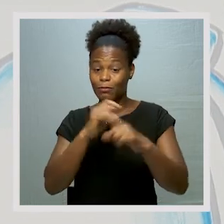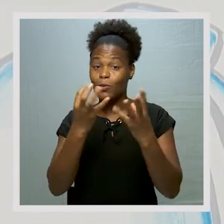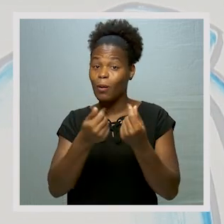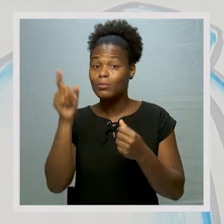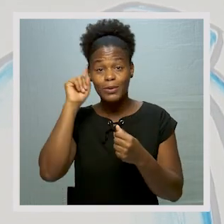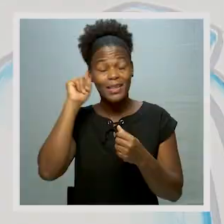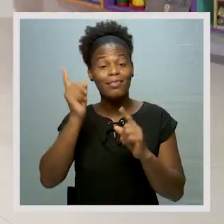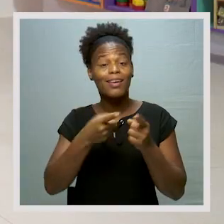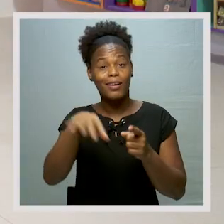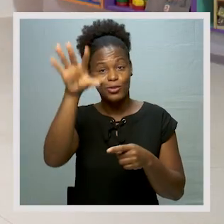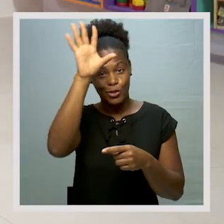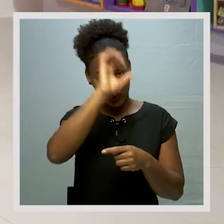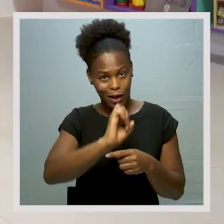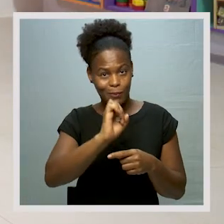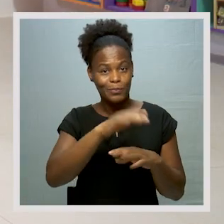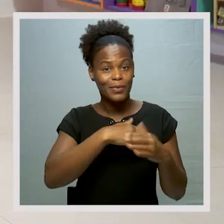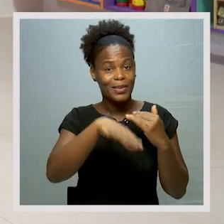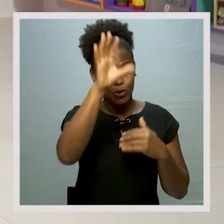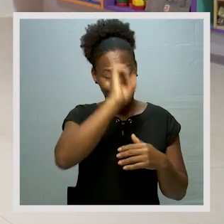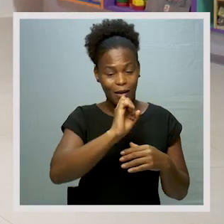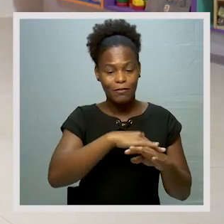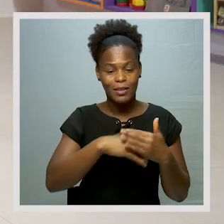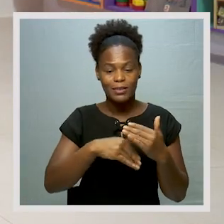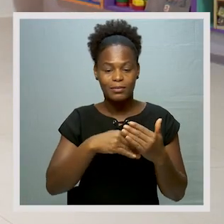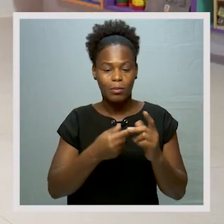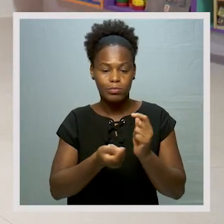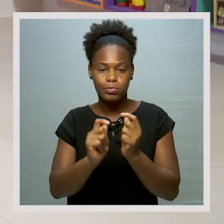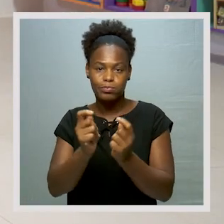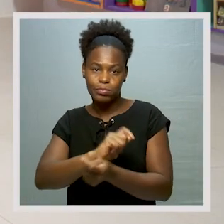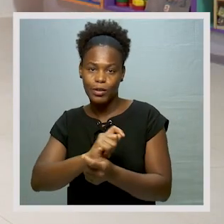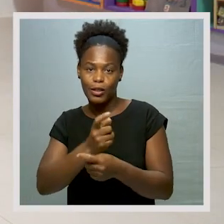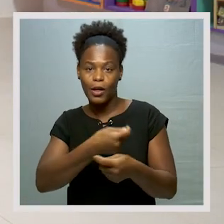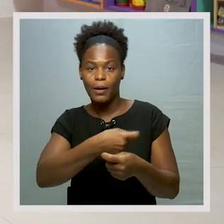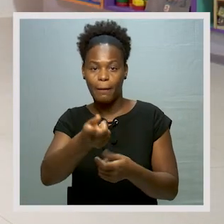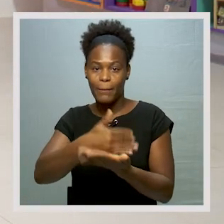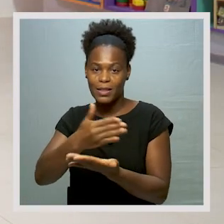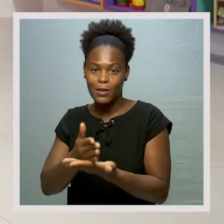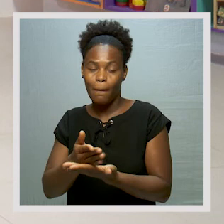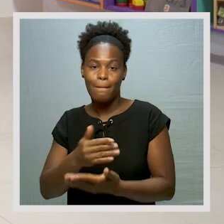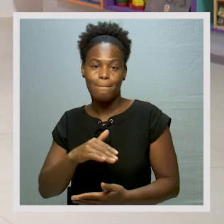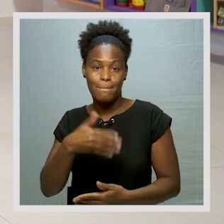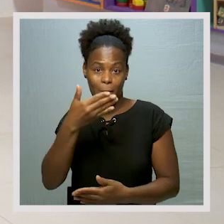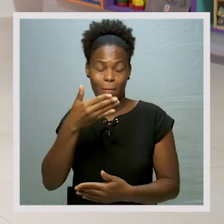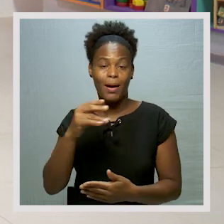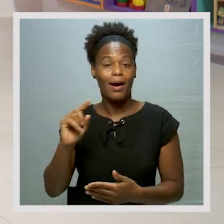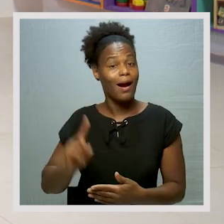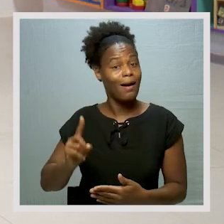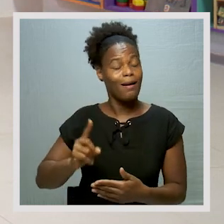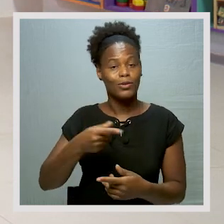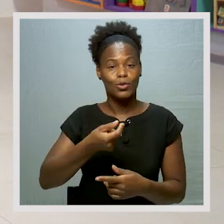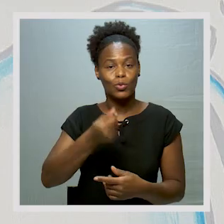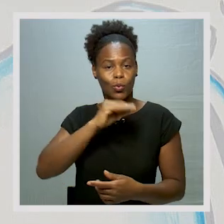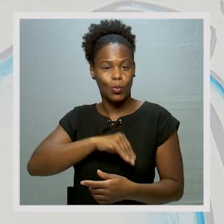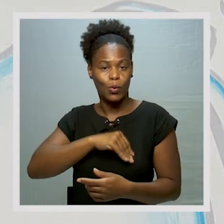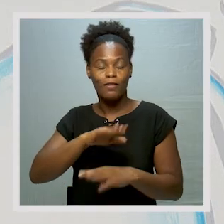importante, que é o Estado. Ou seja, o Estado faz a alteração da repartição primária dos